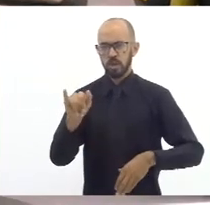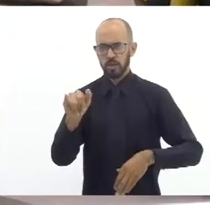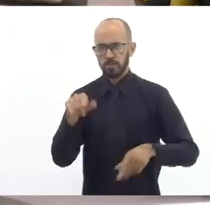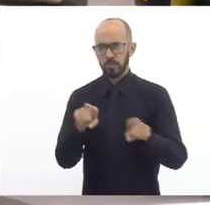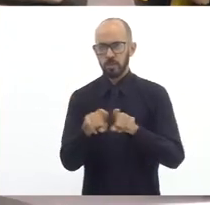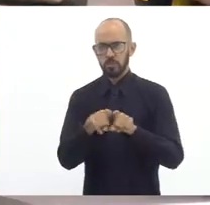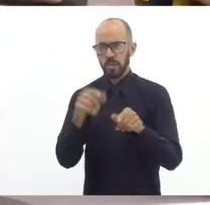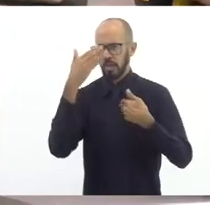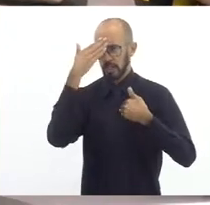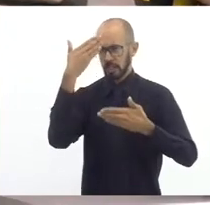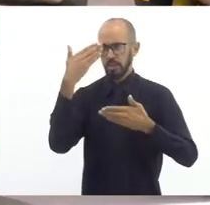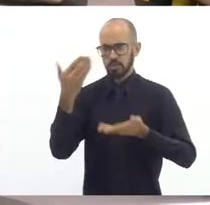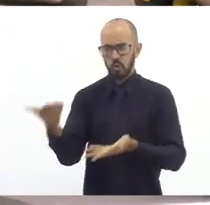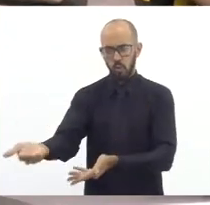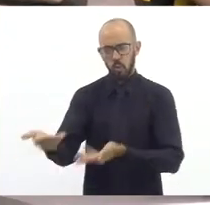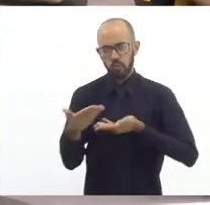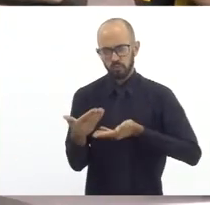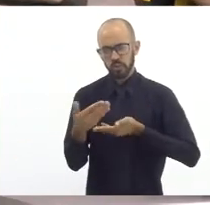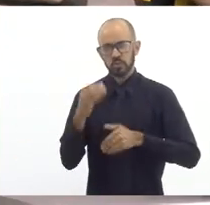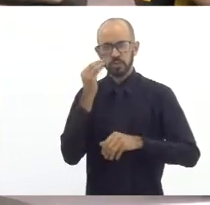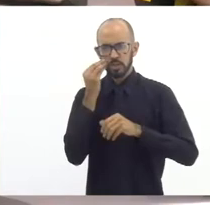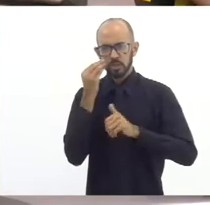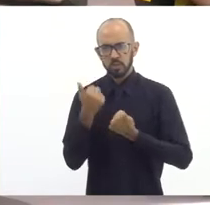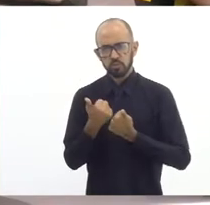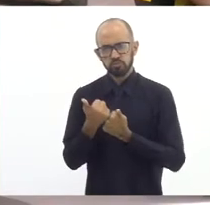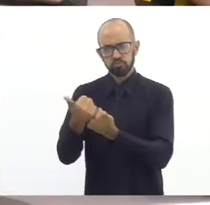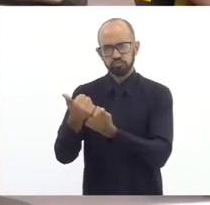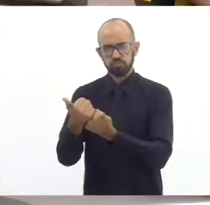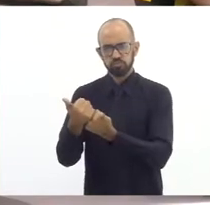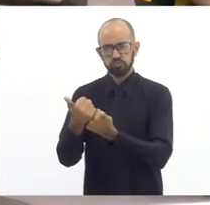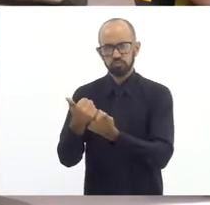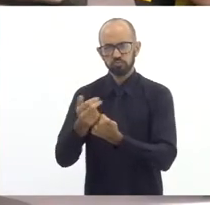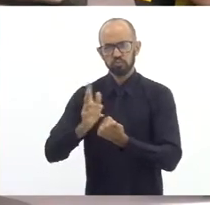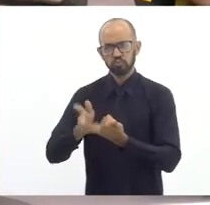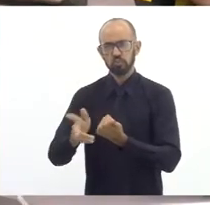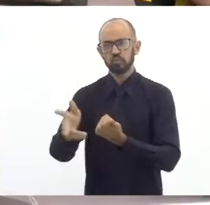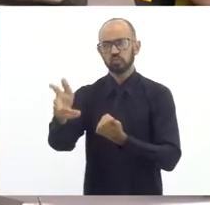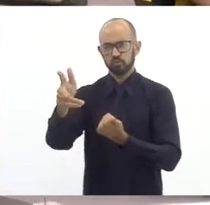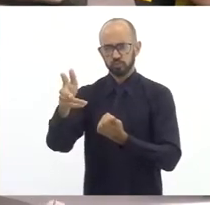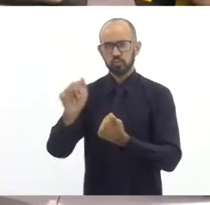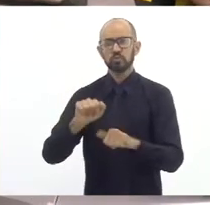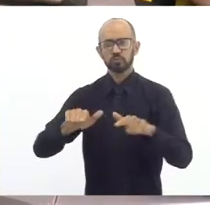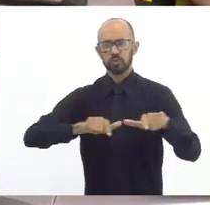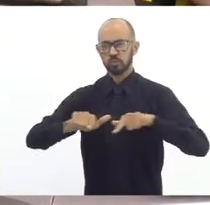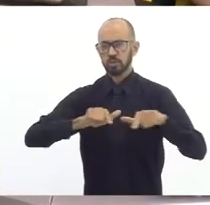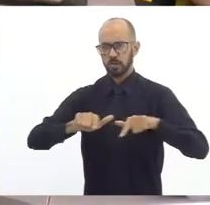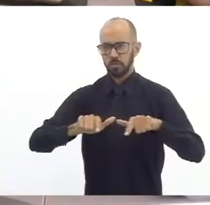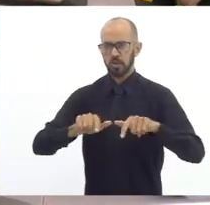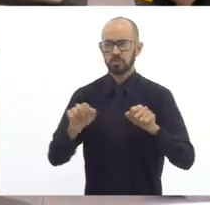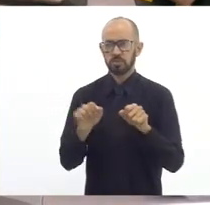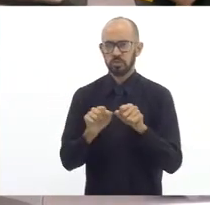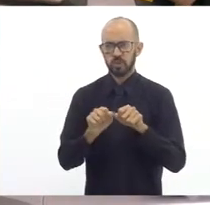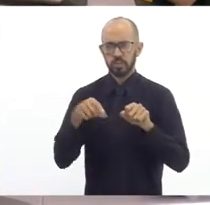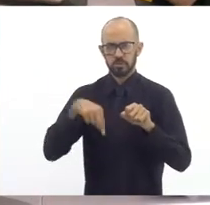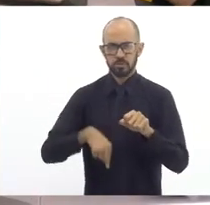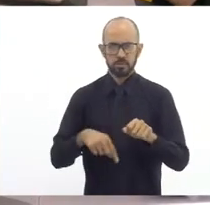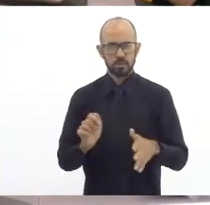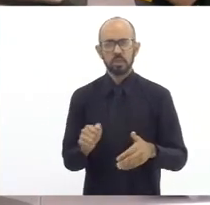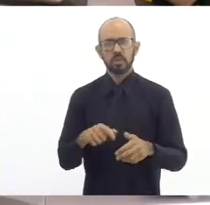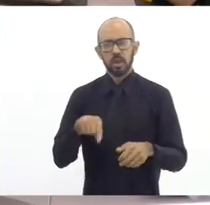agradecendo também ao convite, procurando colaborar, prosseguir em colaboração com os trabalhos que estão em curso e que são muito